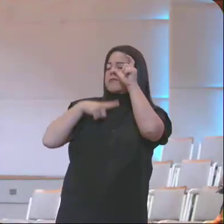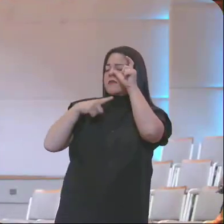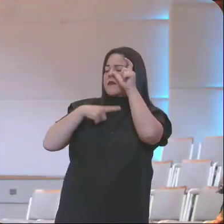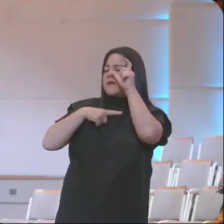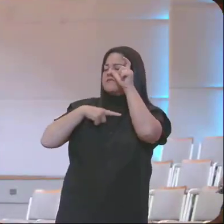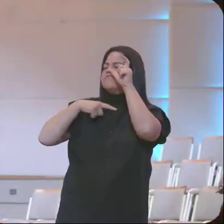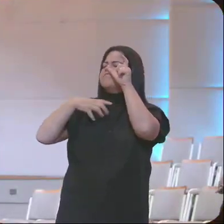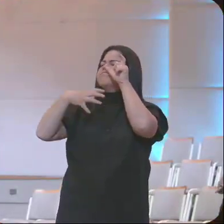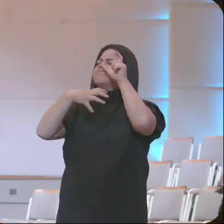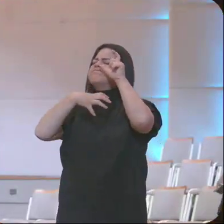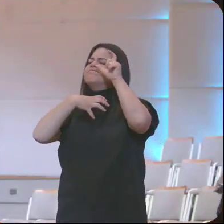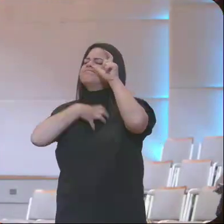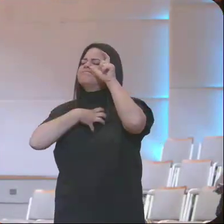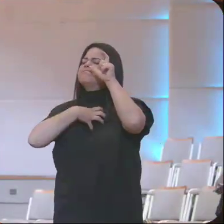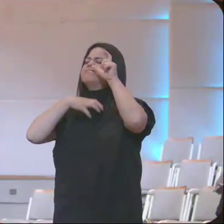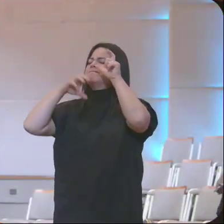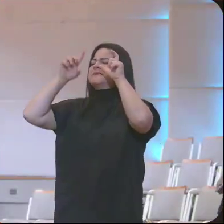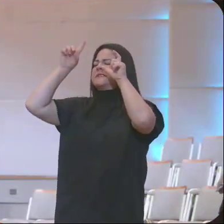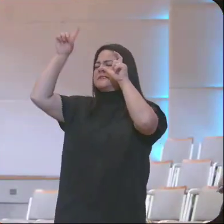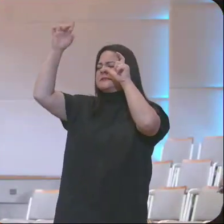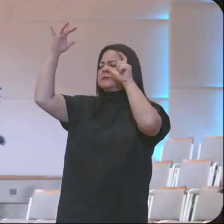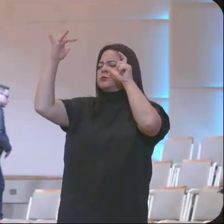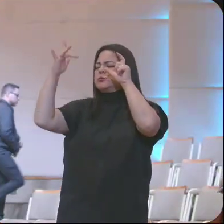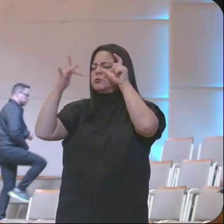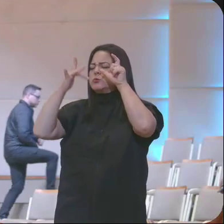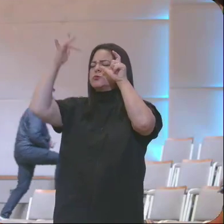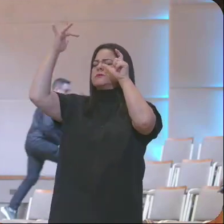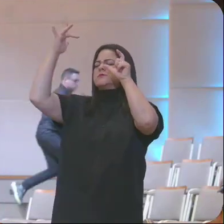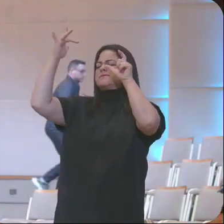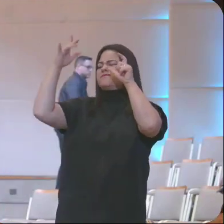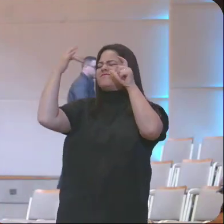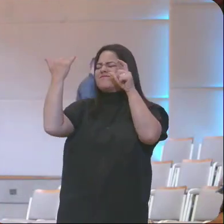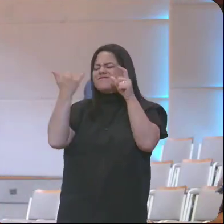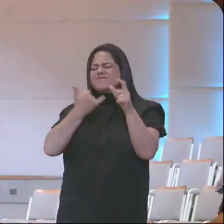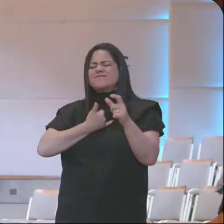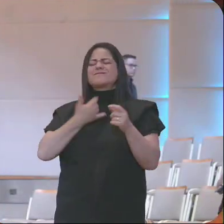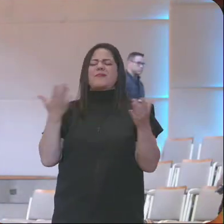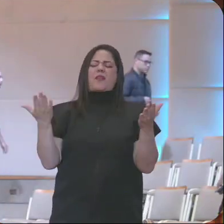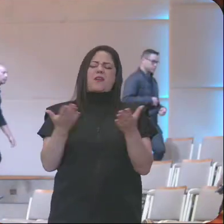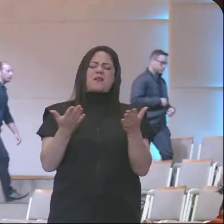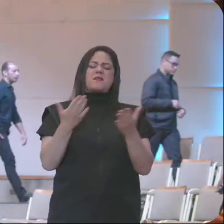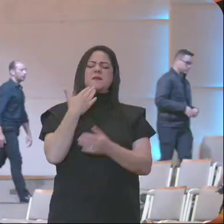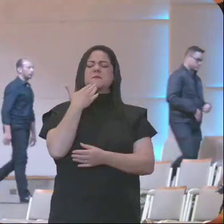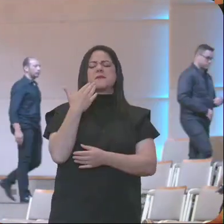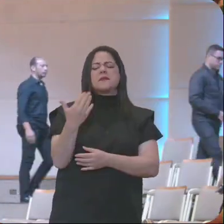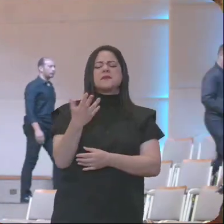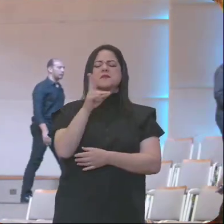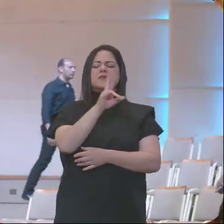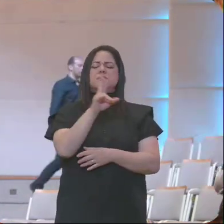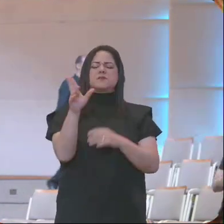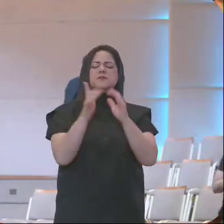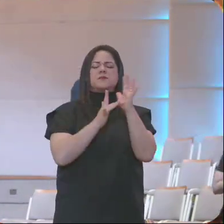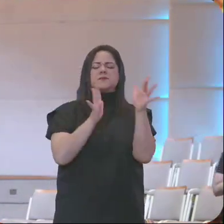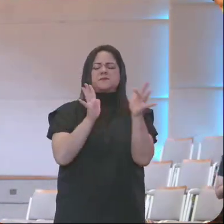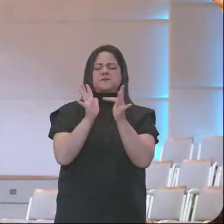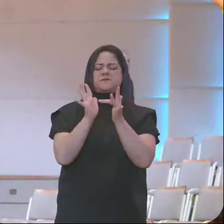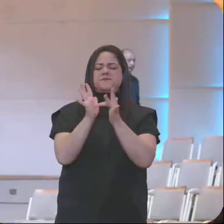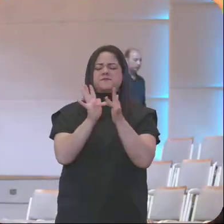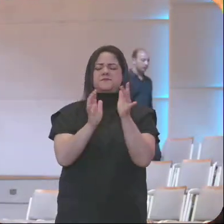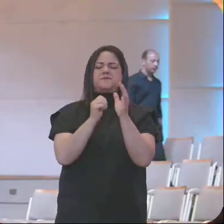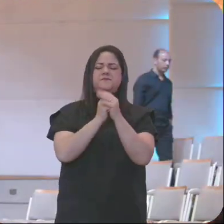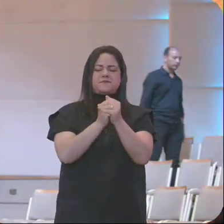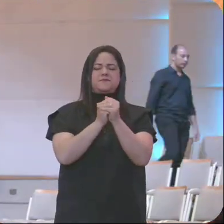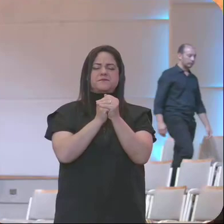Tua voz. Então, fala conosco, Pai, nessa noite. Isso que nós te pedimos, em nome de